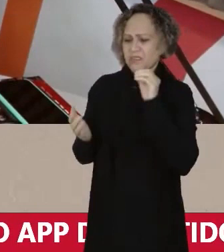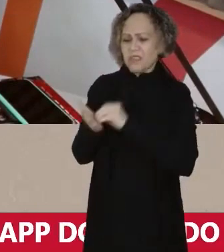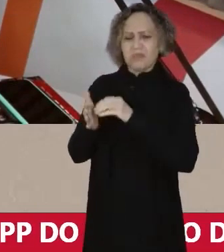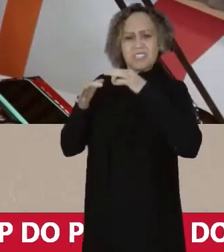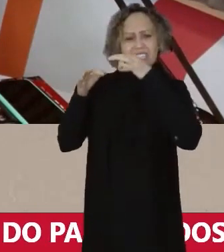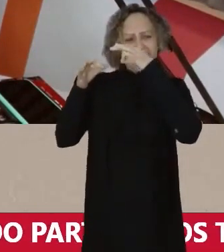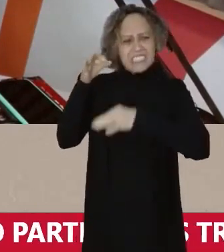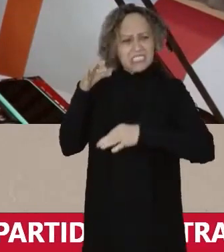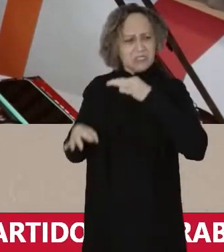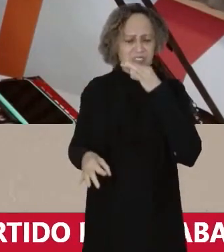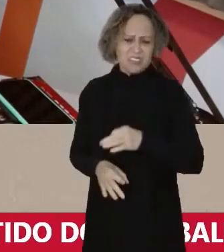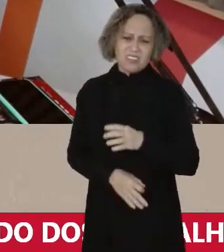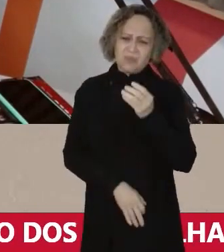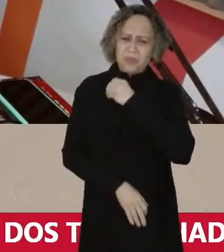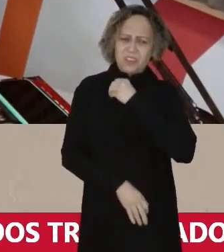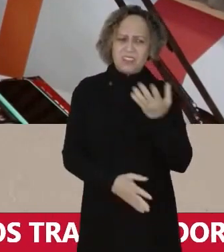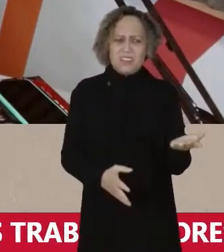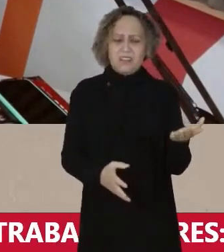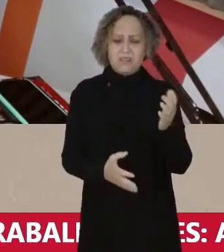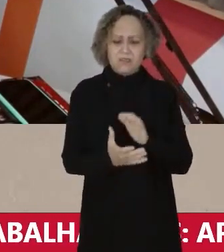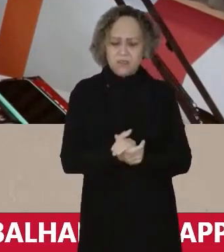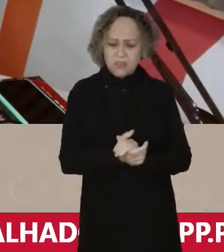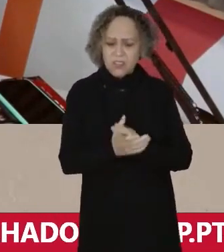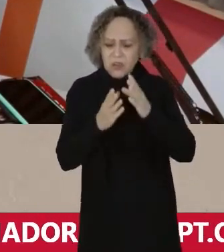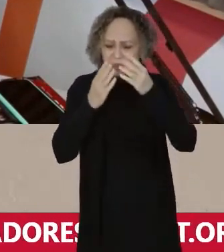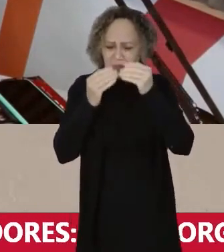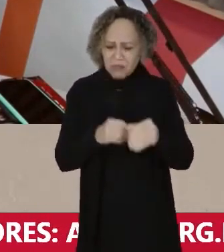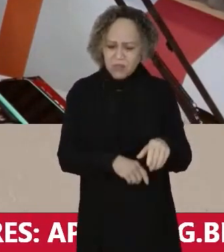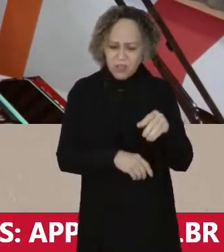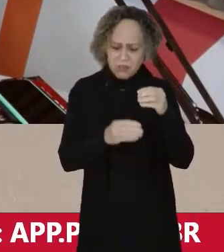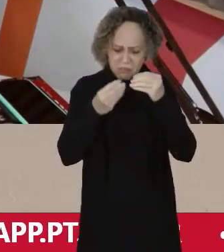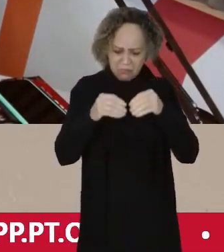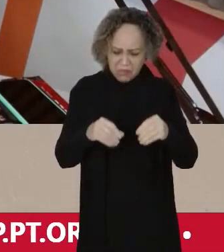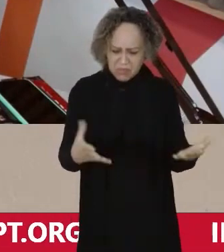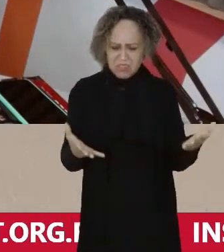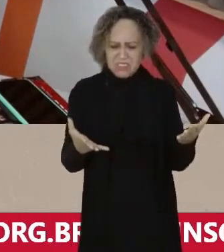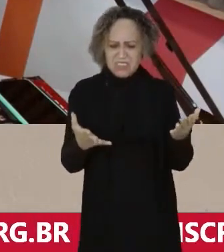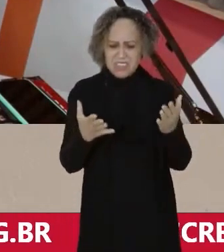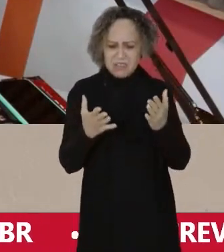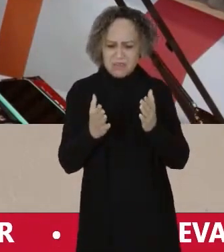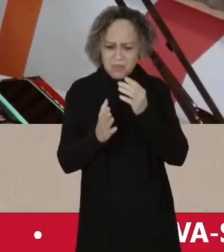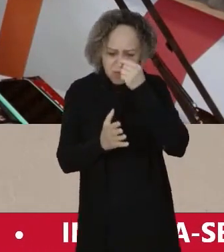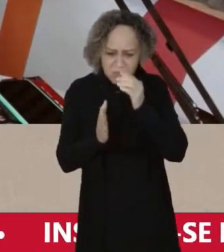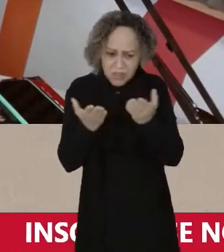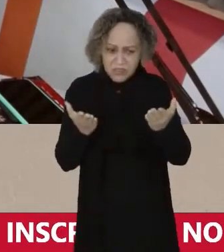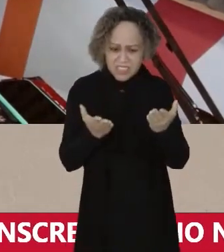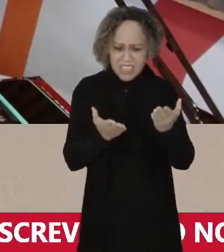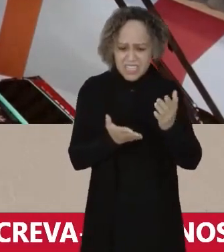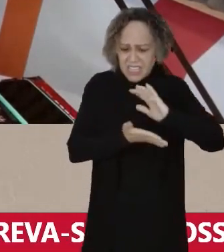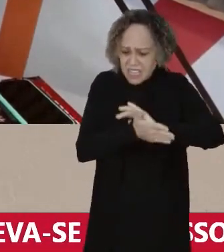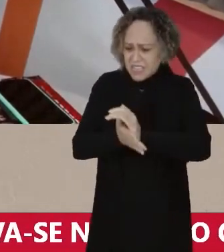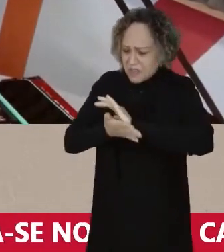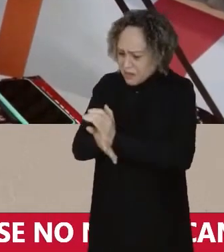Josi Negreiros: mais que o silenciamento, incentivam a destruição, intolerância extrema entre os evangélicos fundamentalistas com as religiões fora